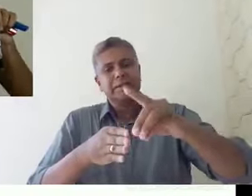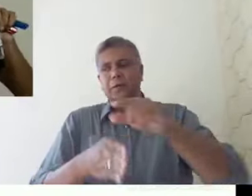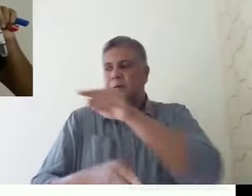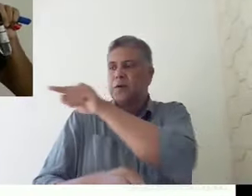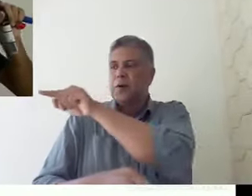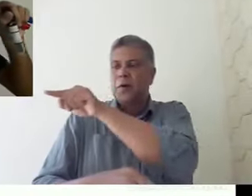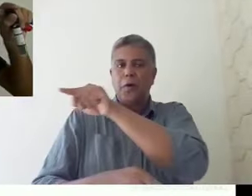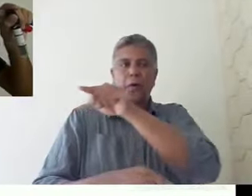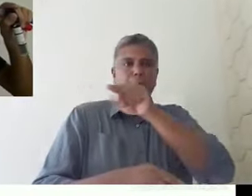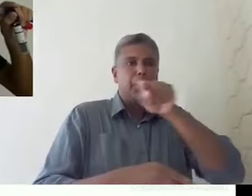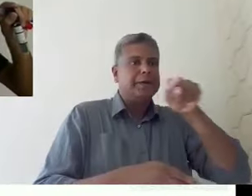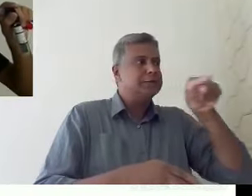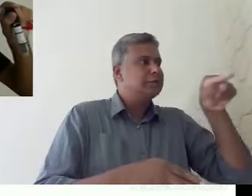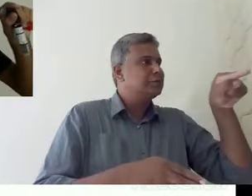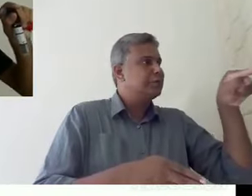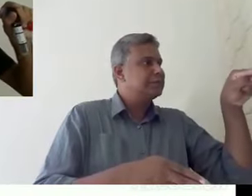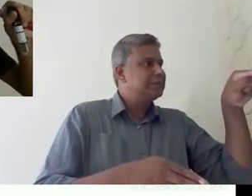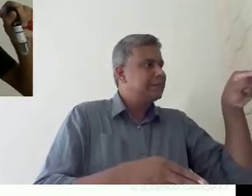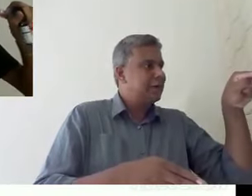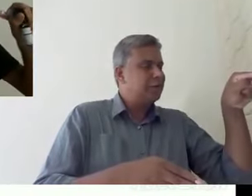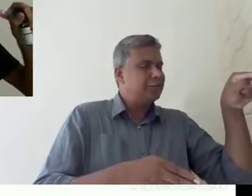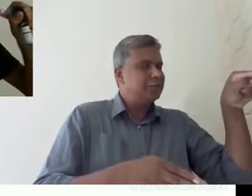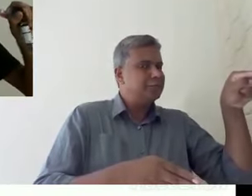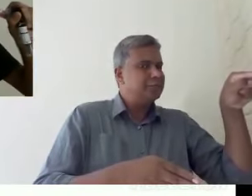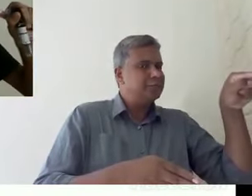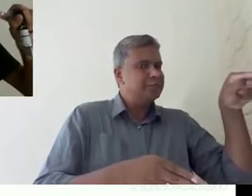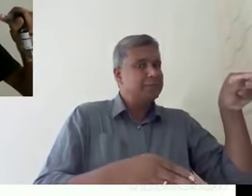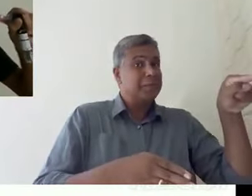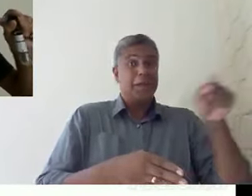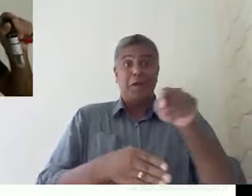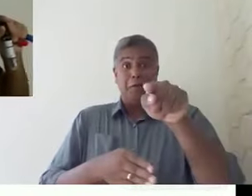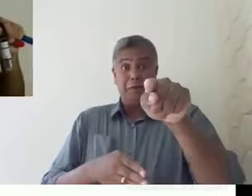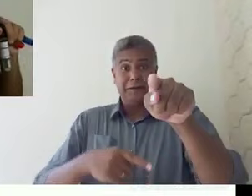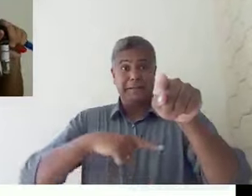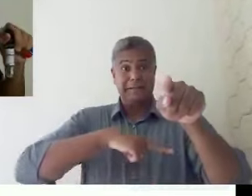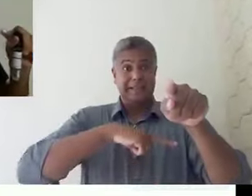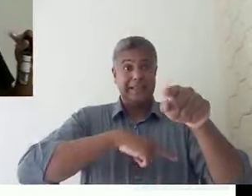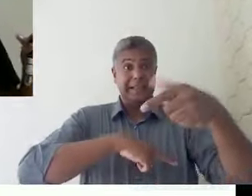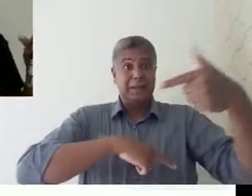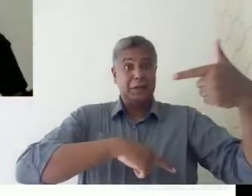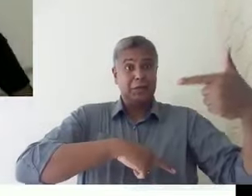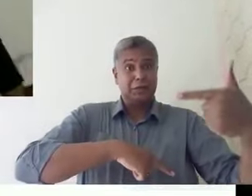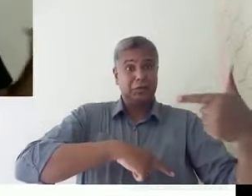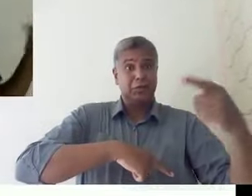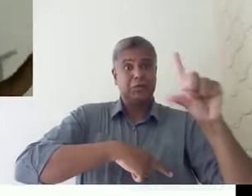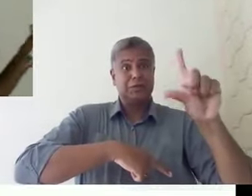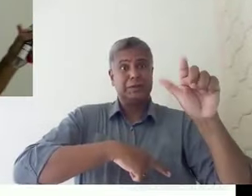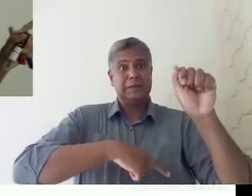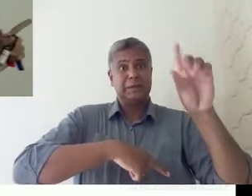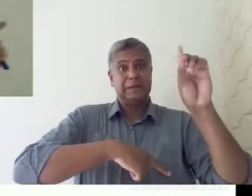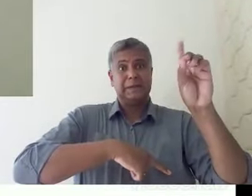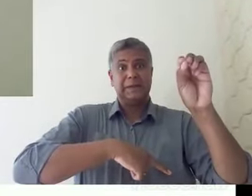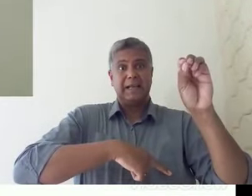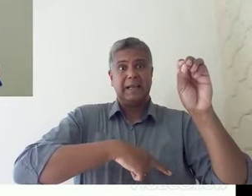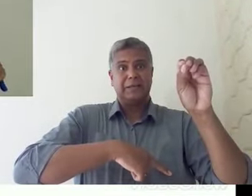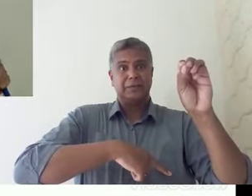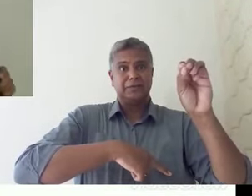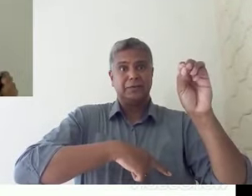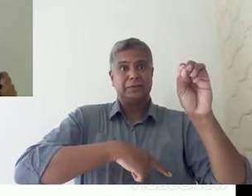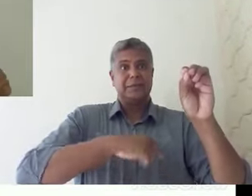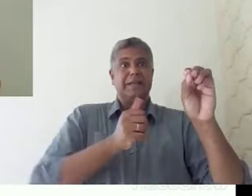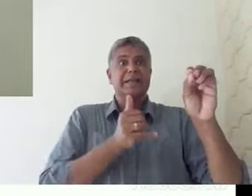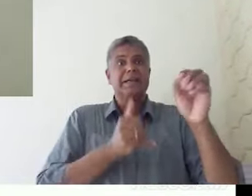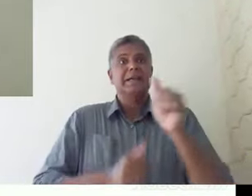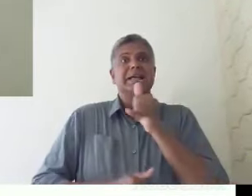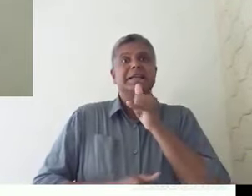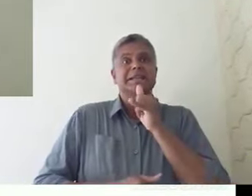caminho horizontal, na horizontal você tem dois lados para seguir. Você pode